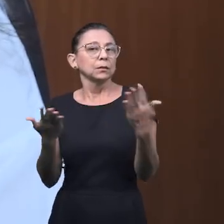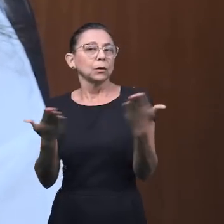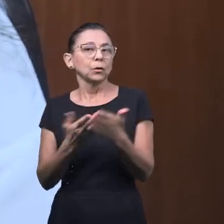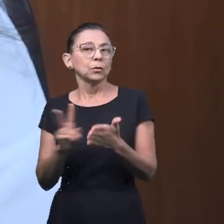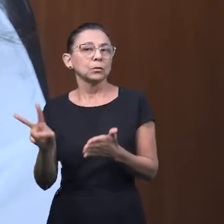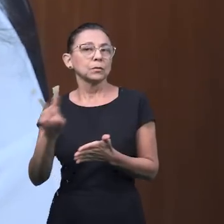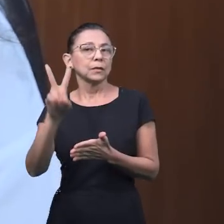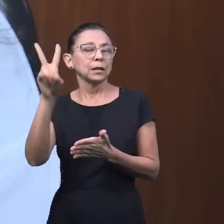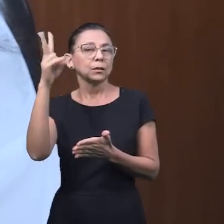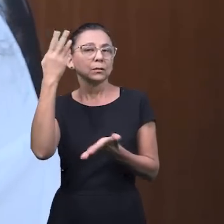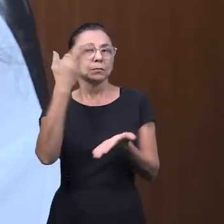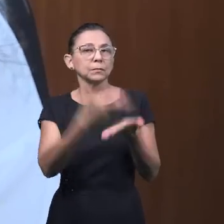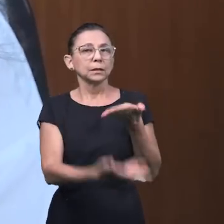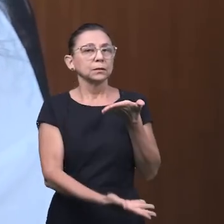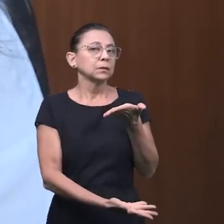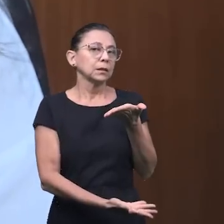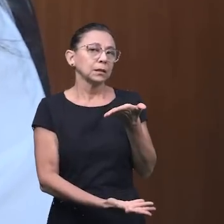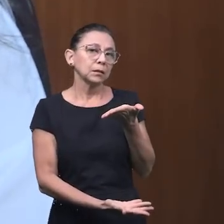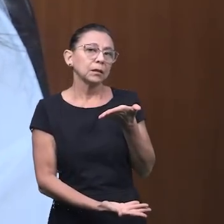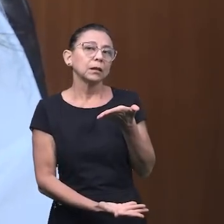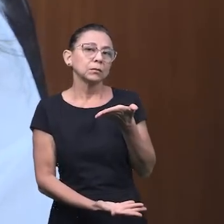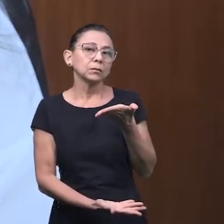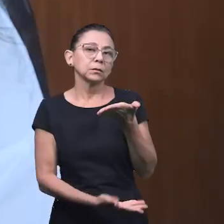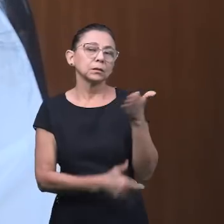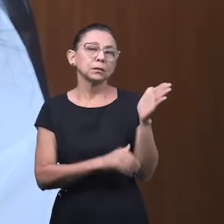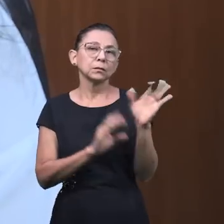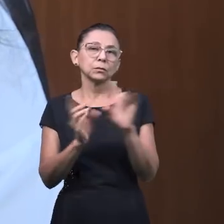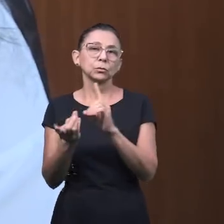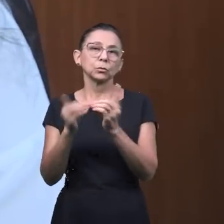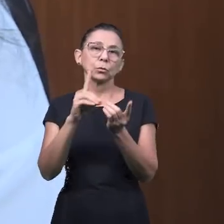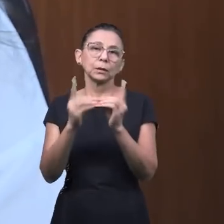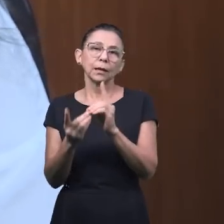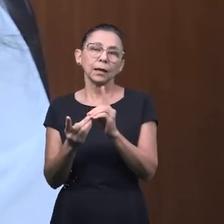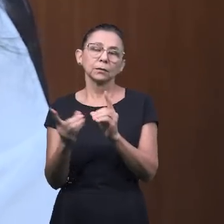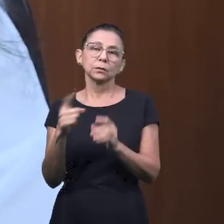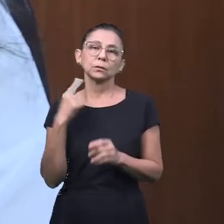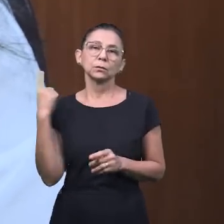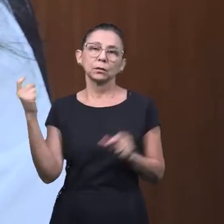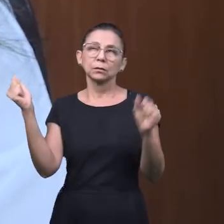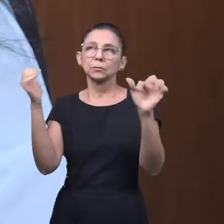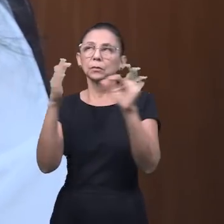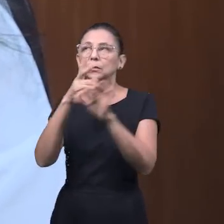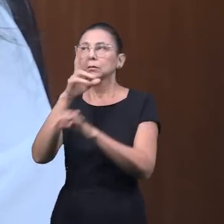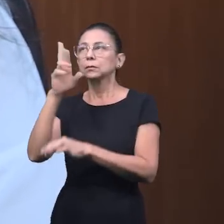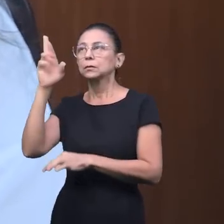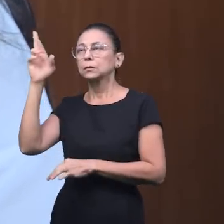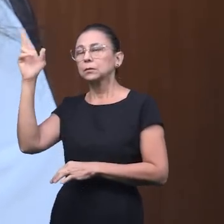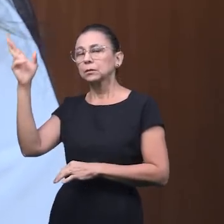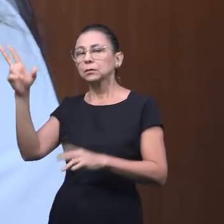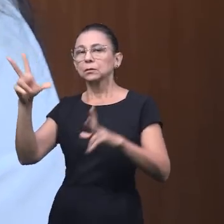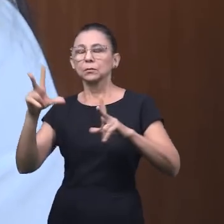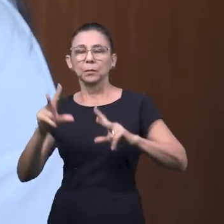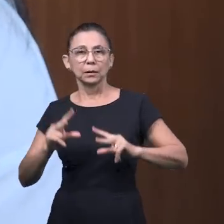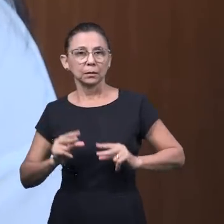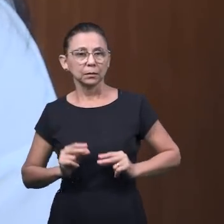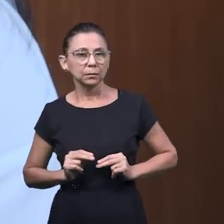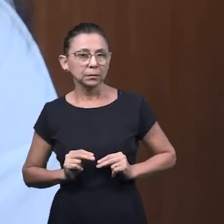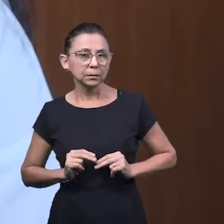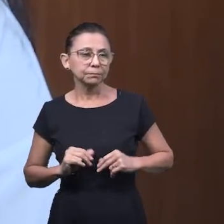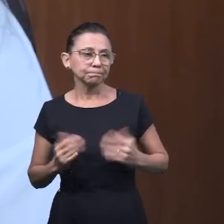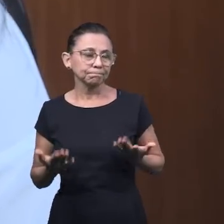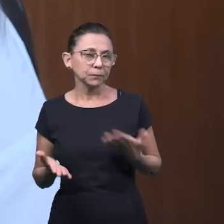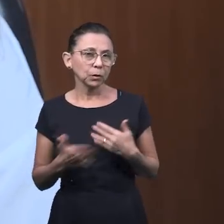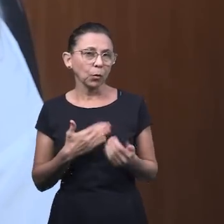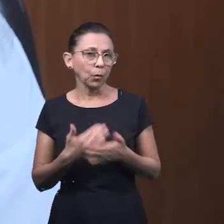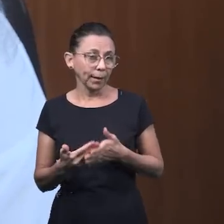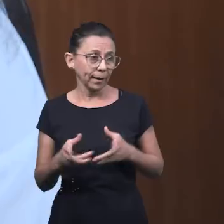Porque hoje os valores estão sendo perdidos, estão sendo trocados. Mas nós glorificamos ao Senhor porque nós carregamos uma herança.